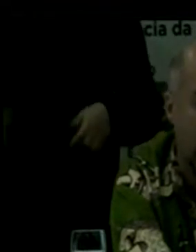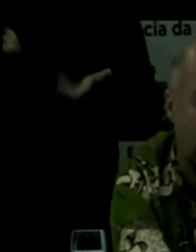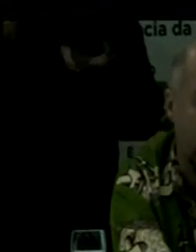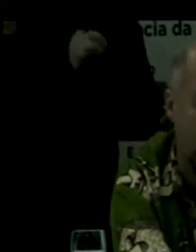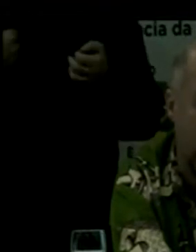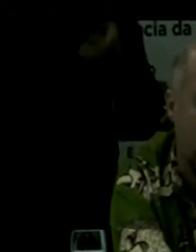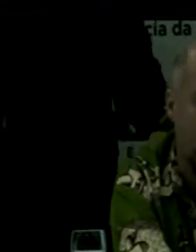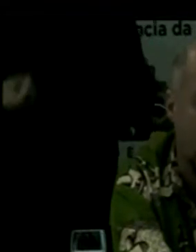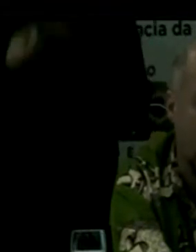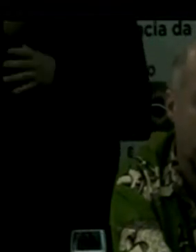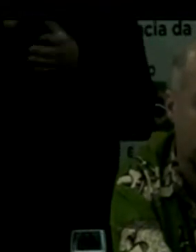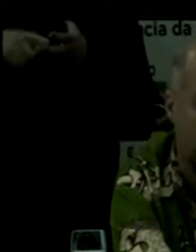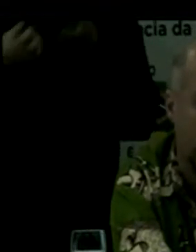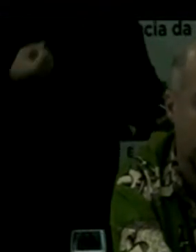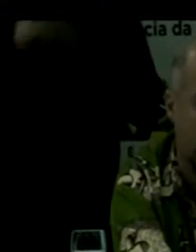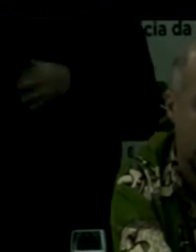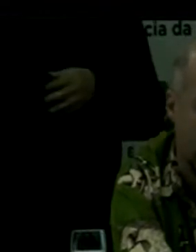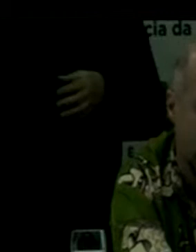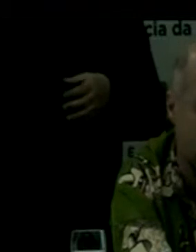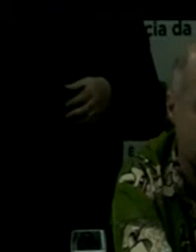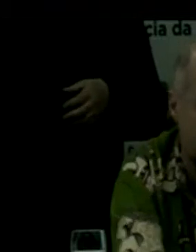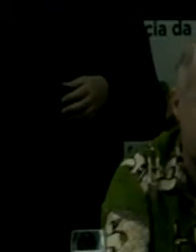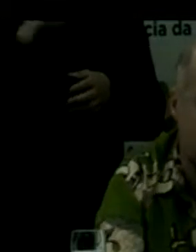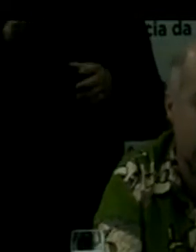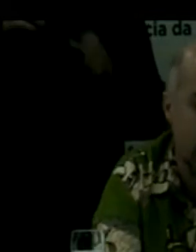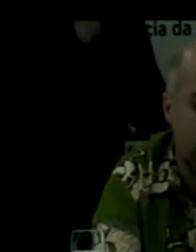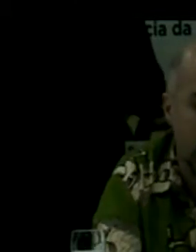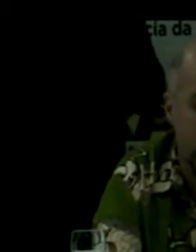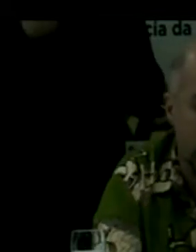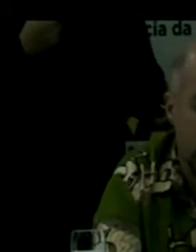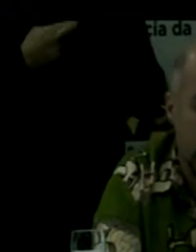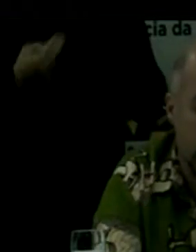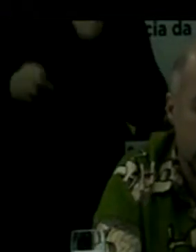criado uma lei nacional para normatizar esse sistema.